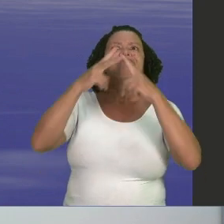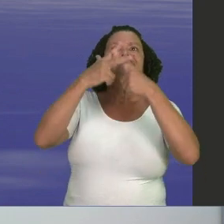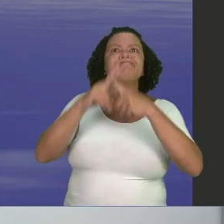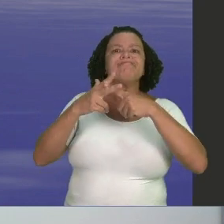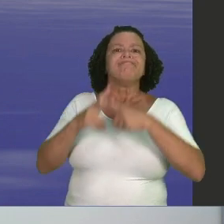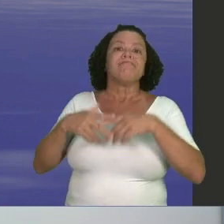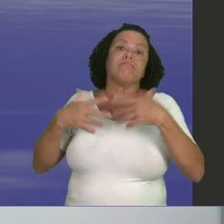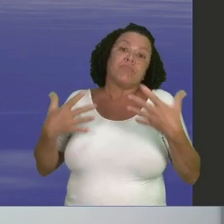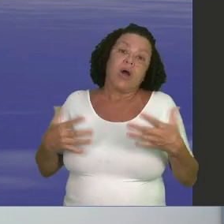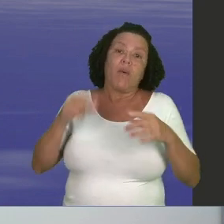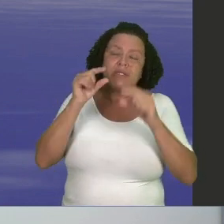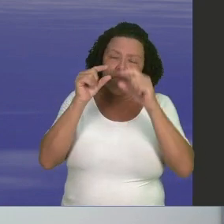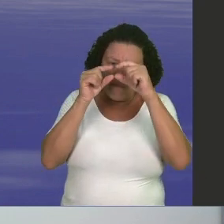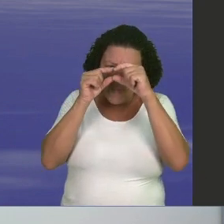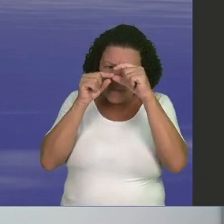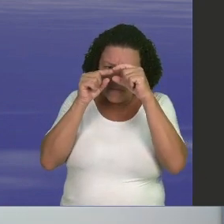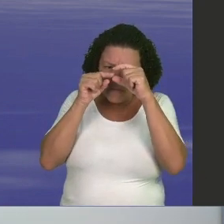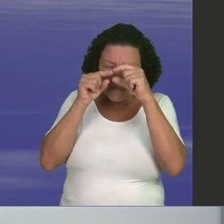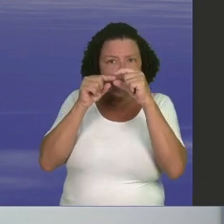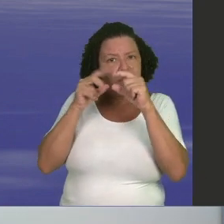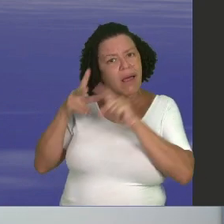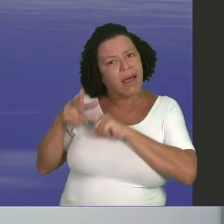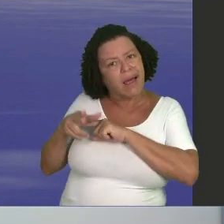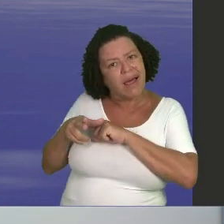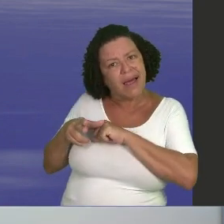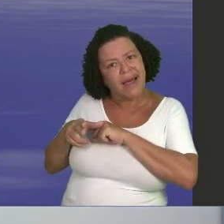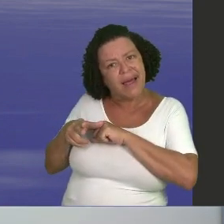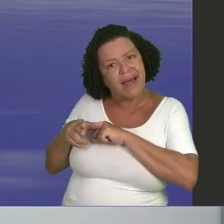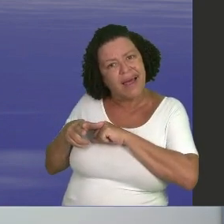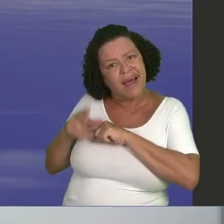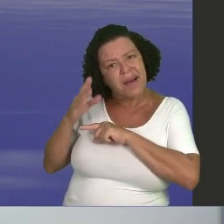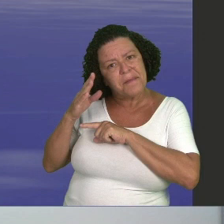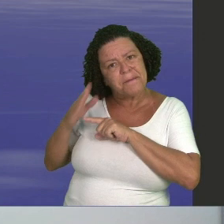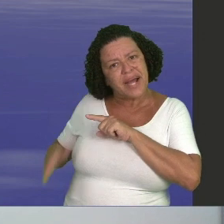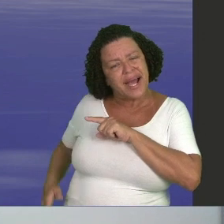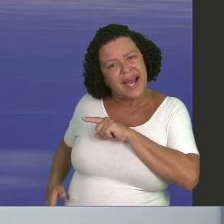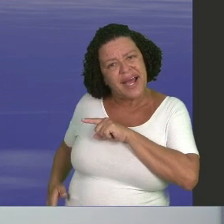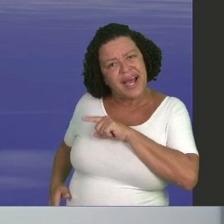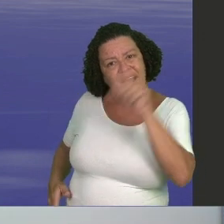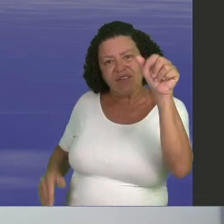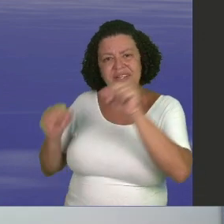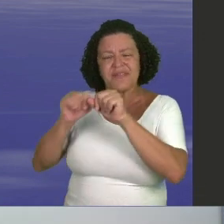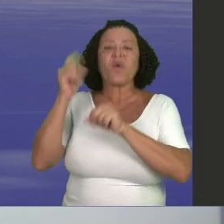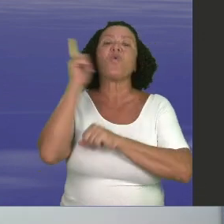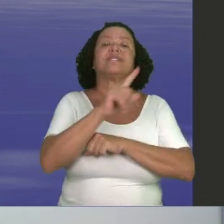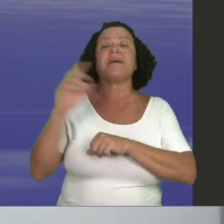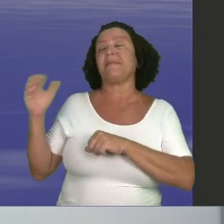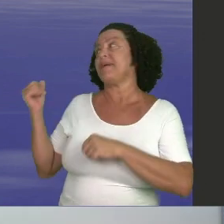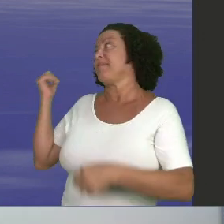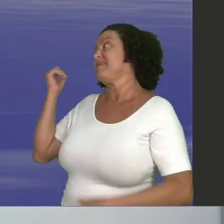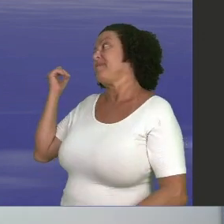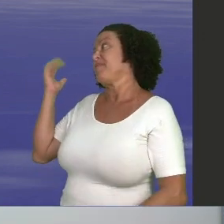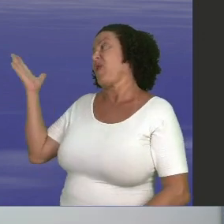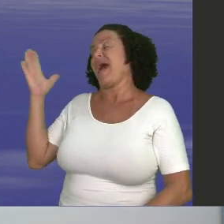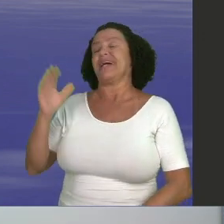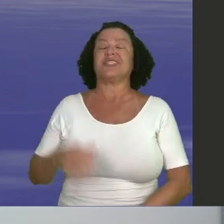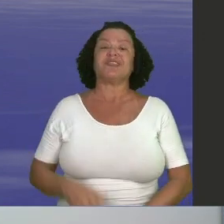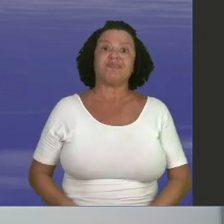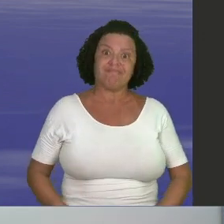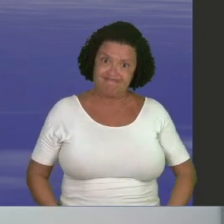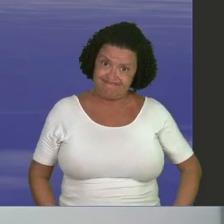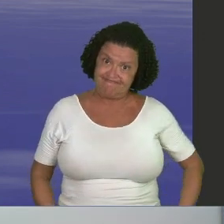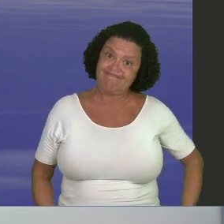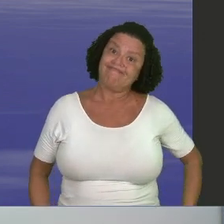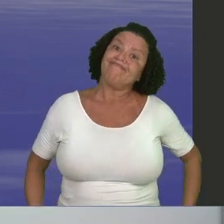esse pequeno pedaço foi o que não fez você conseguir passar desse